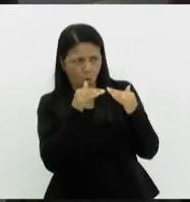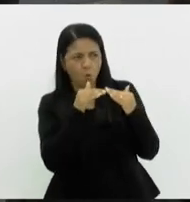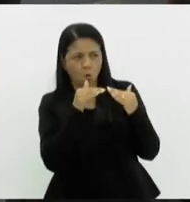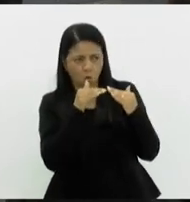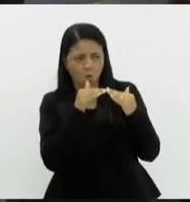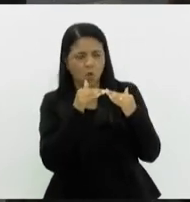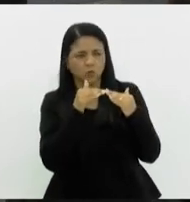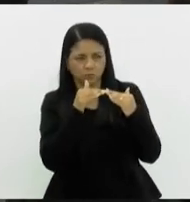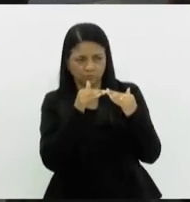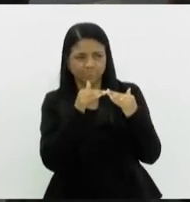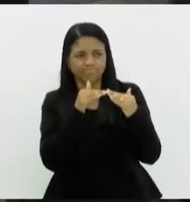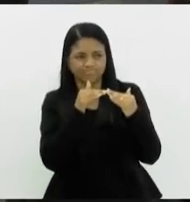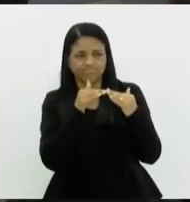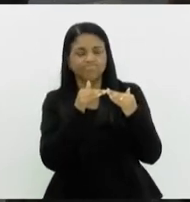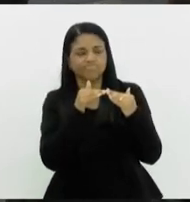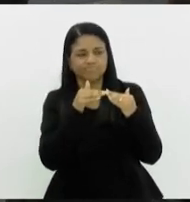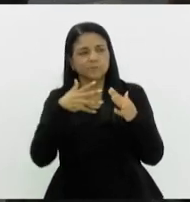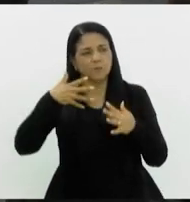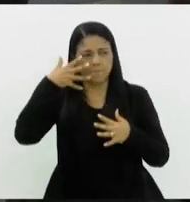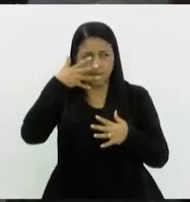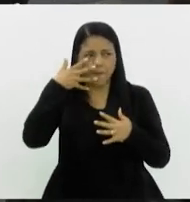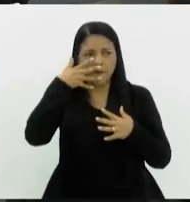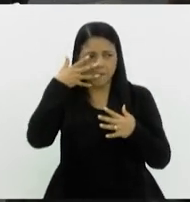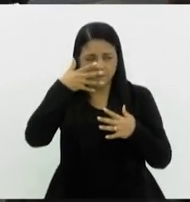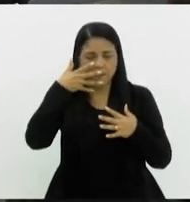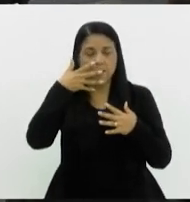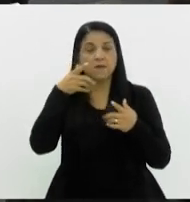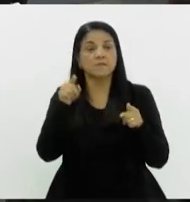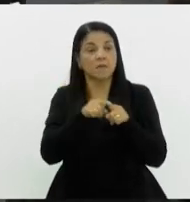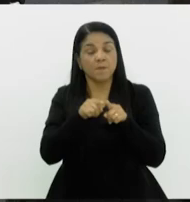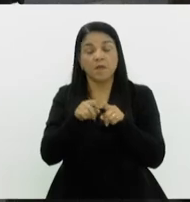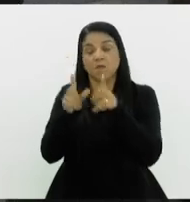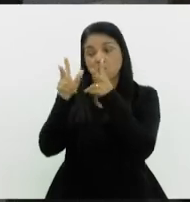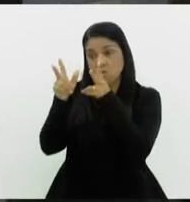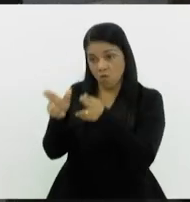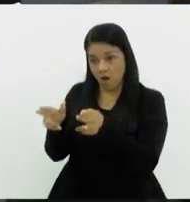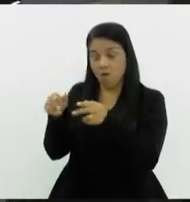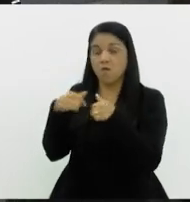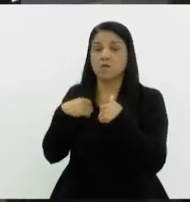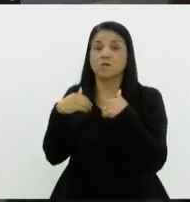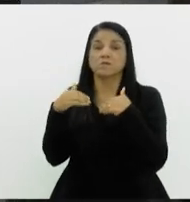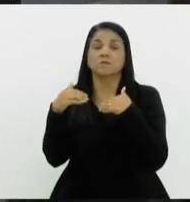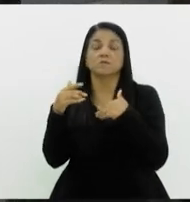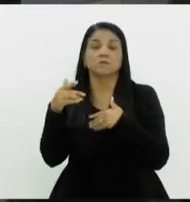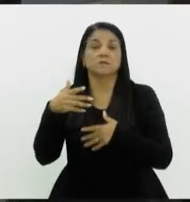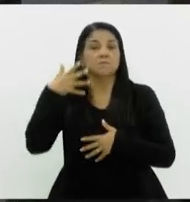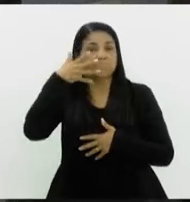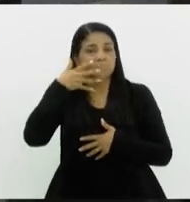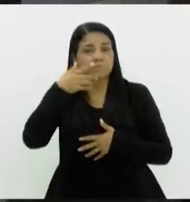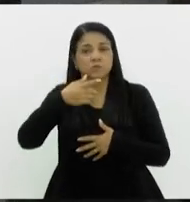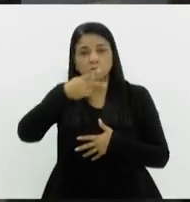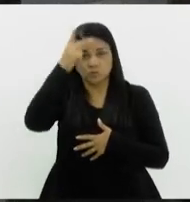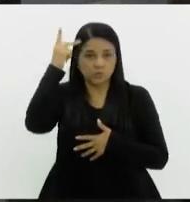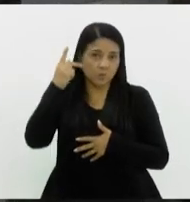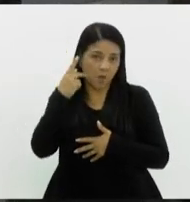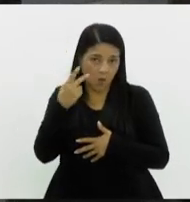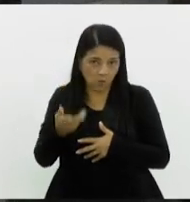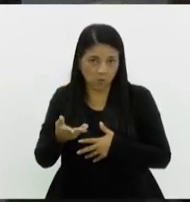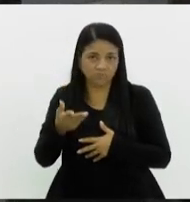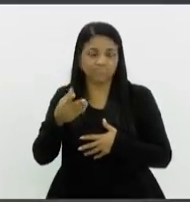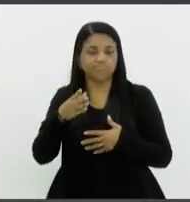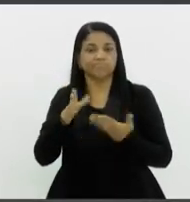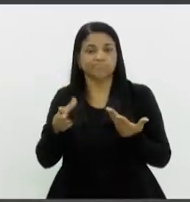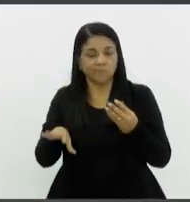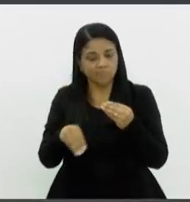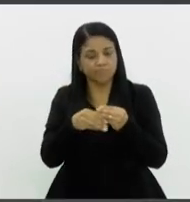sua intervenção, assim como a intervenção do deputado Luiz Paulo, que precedeu e que foi muito completa. Isso é o que nós